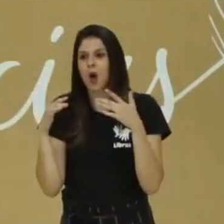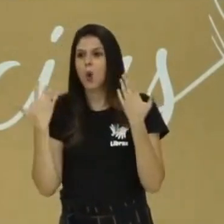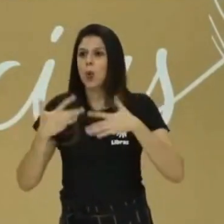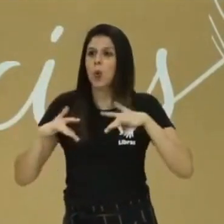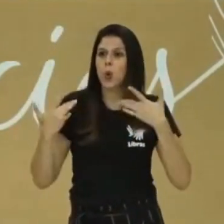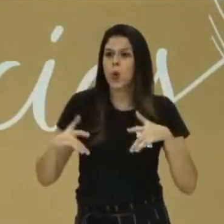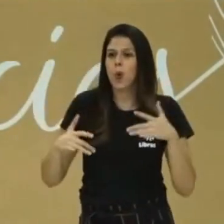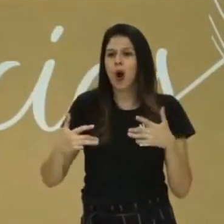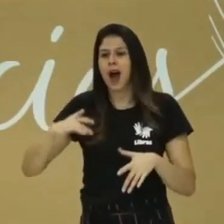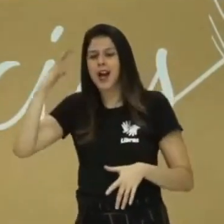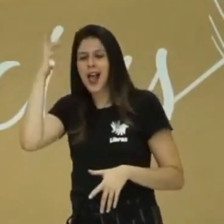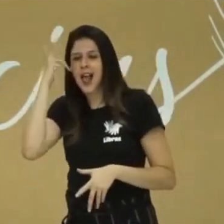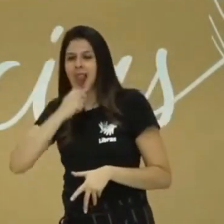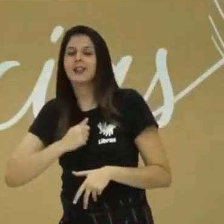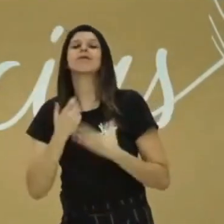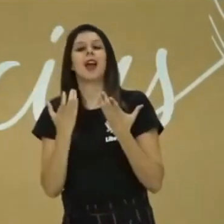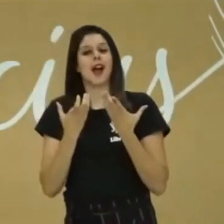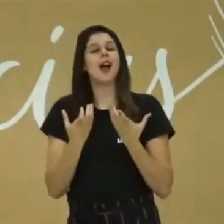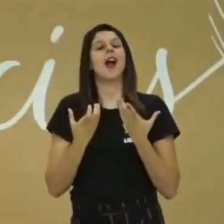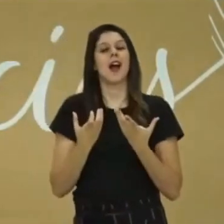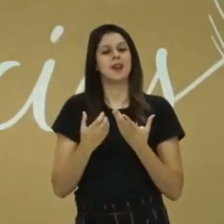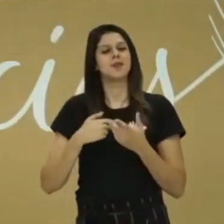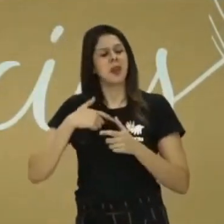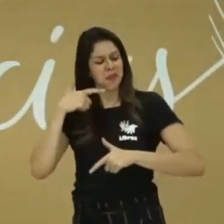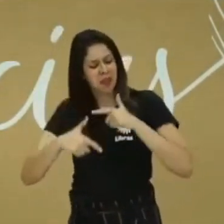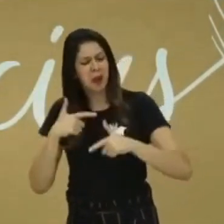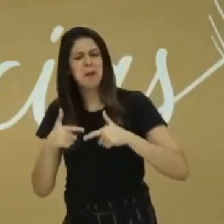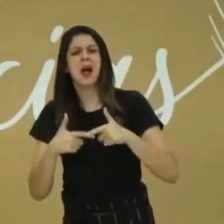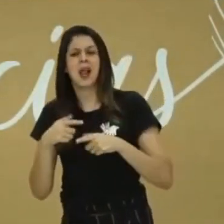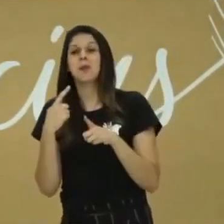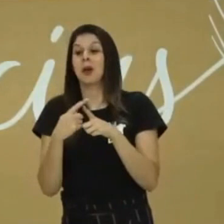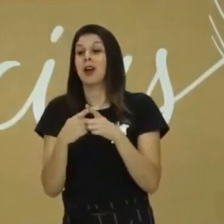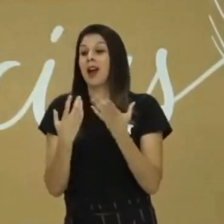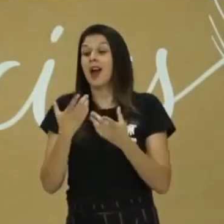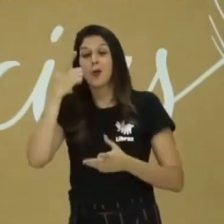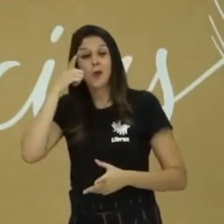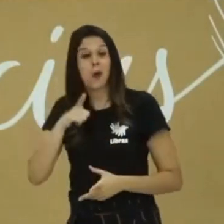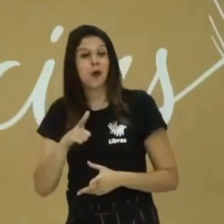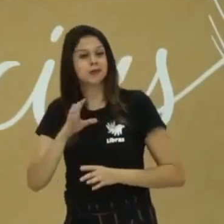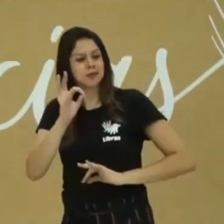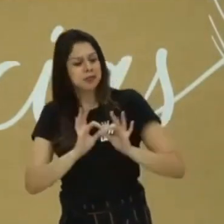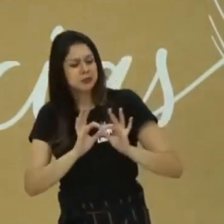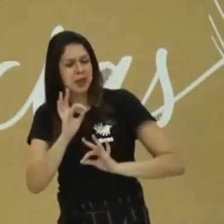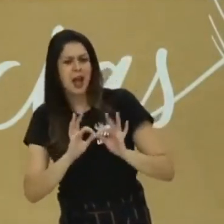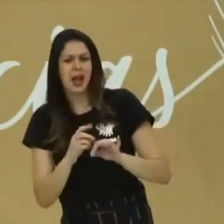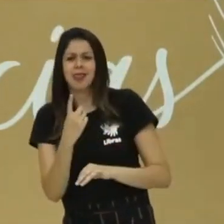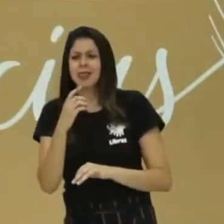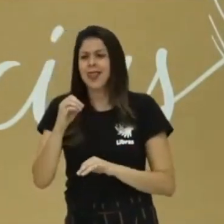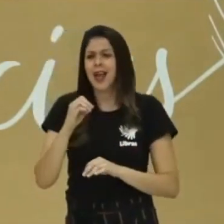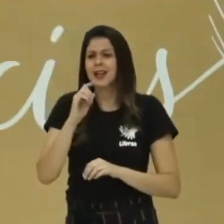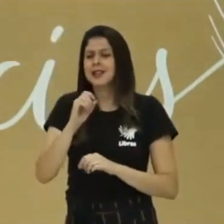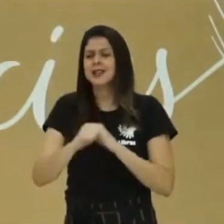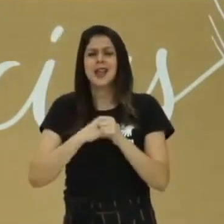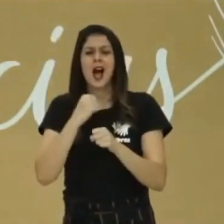faz uau é isso que eu quero vou trabalhar para isso vou fazer um planejamento Talvez daqui 5 10 15 20